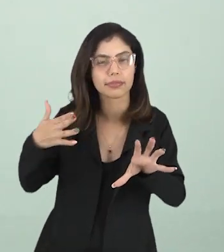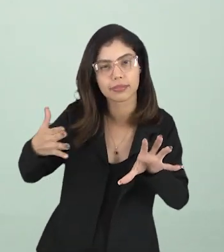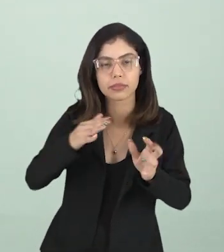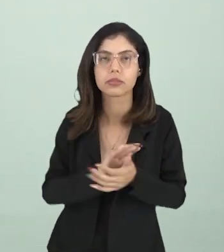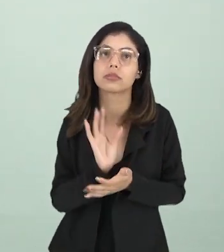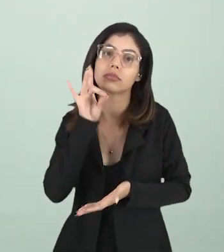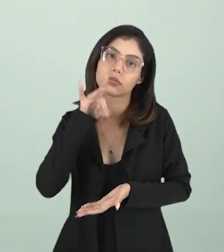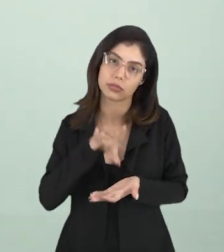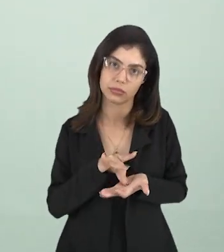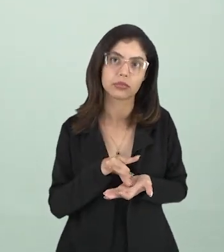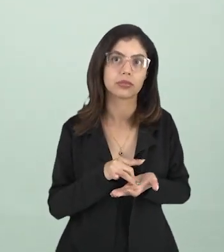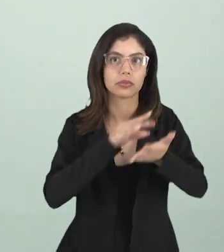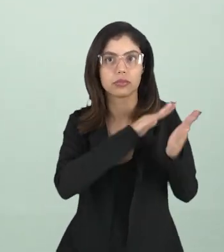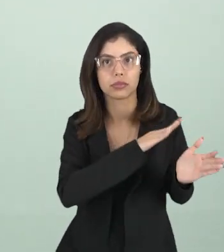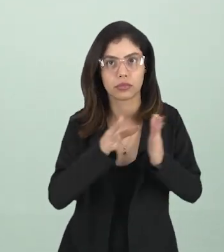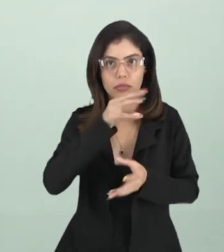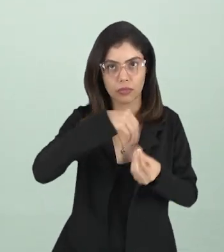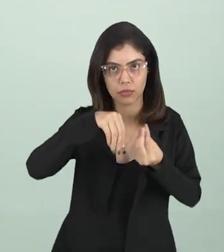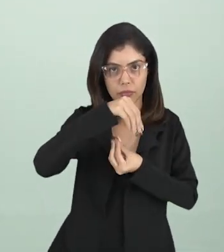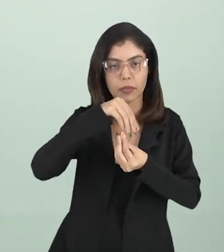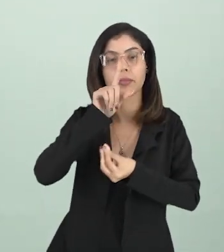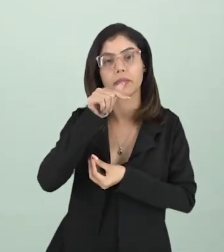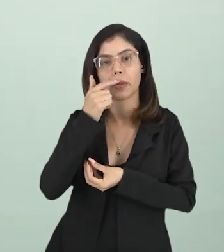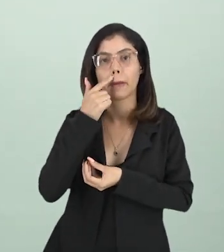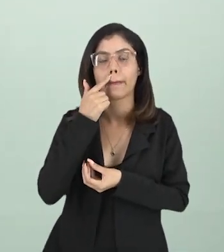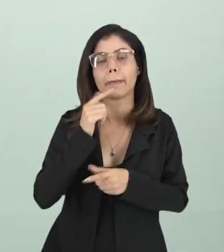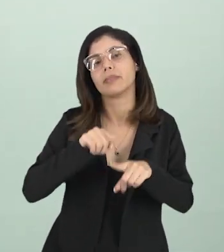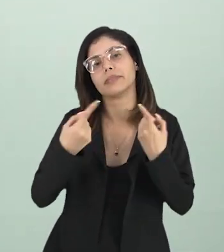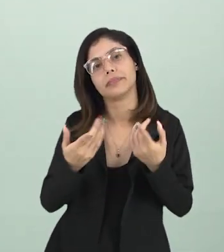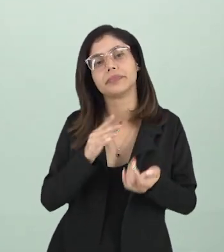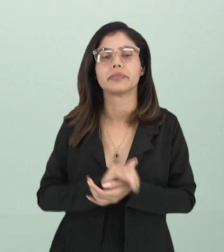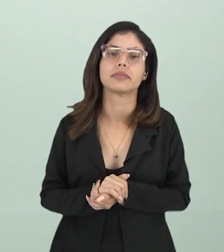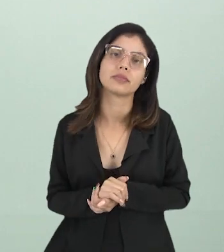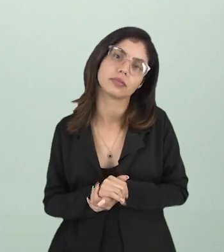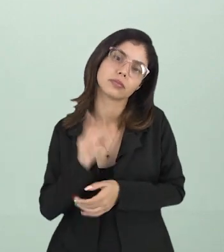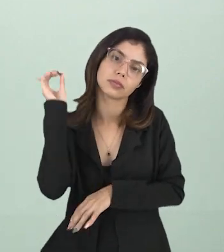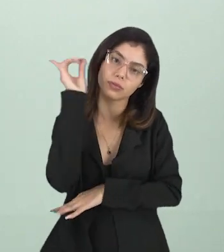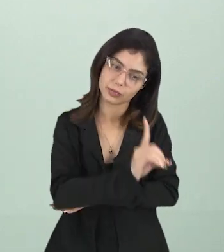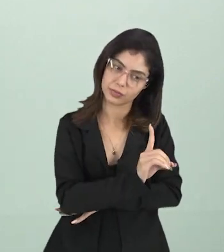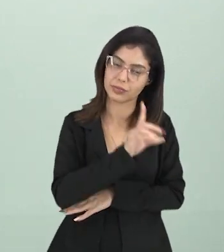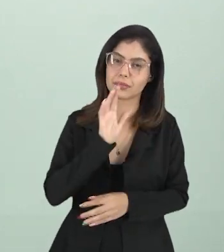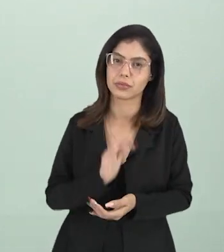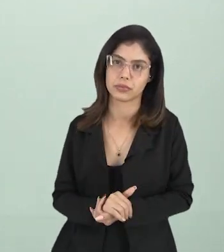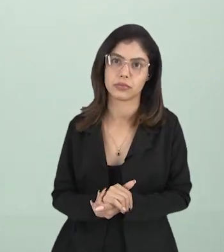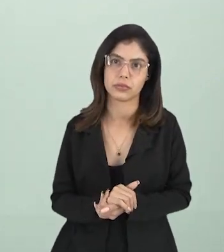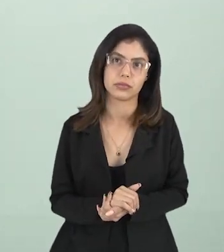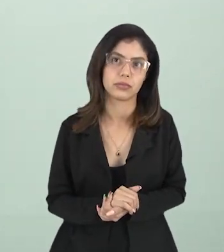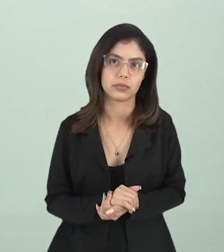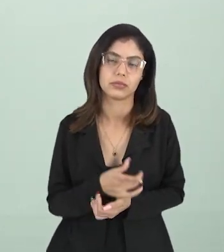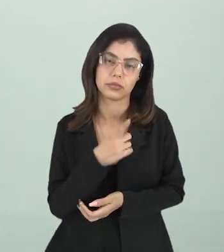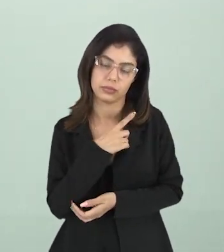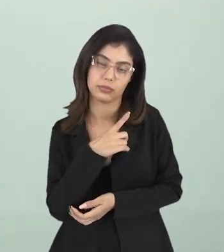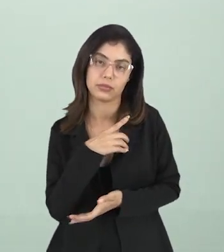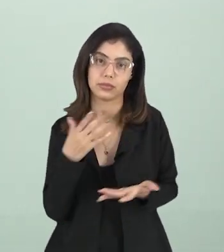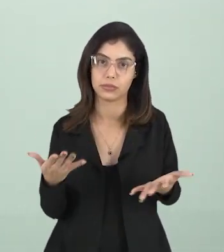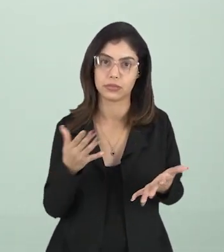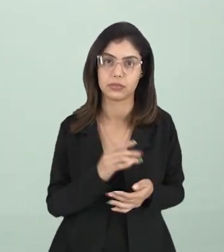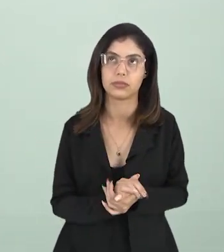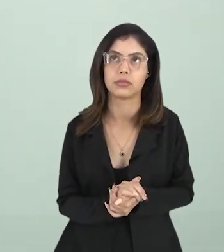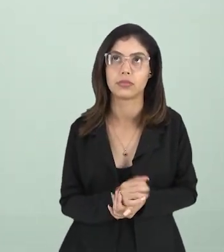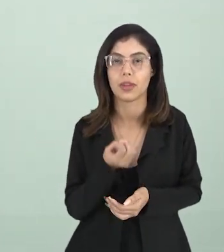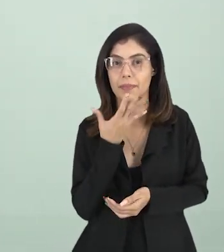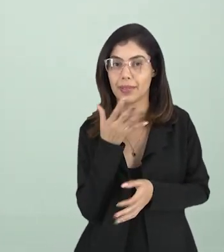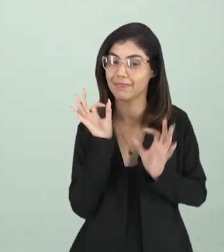de fato, assim, a partir dessa mistura a gente sabe que mas nas questões dos direitos, né, das garantias, isso não é